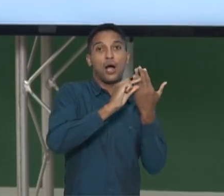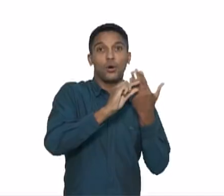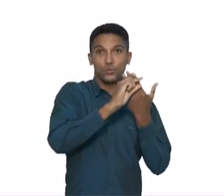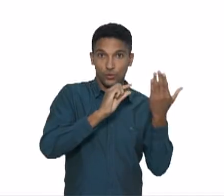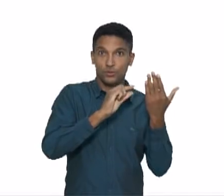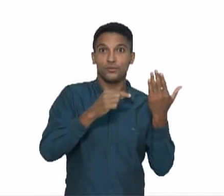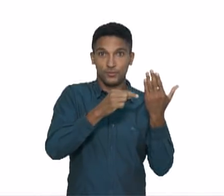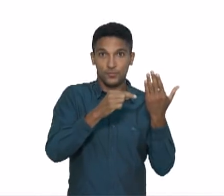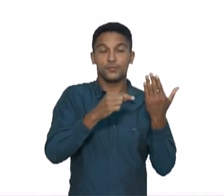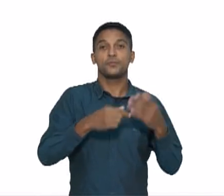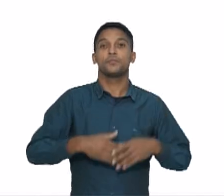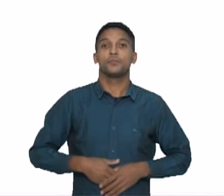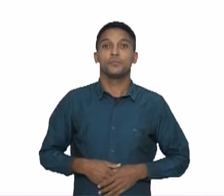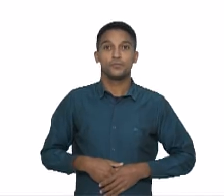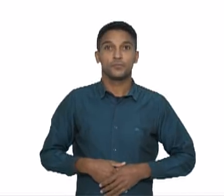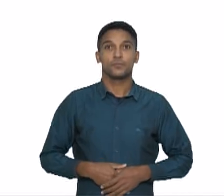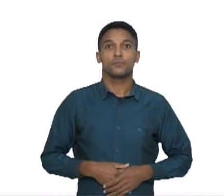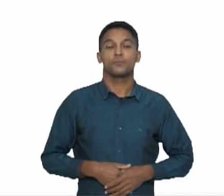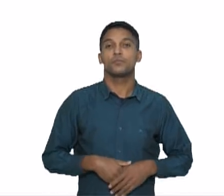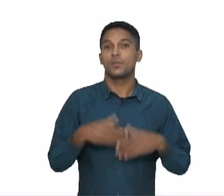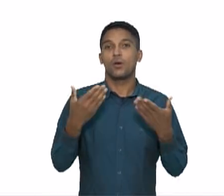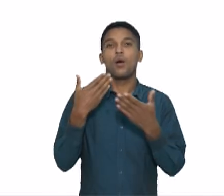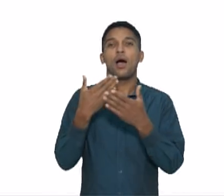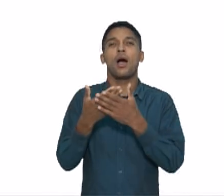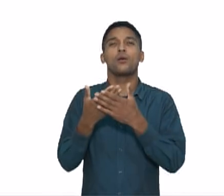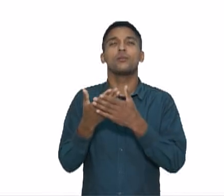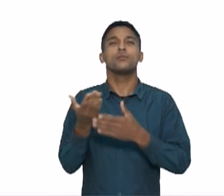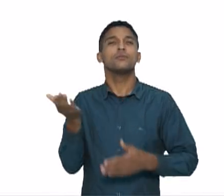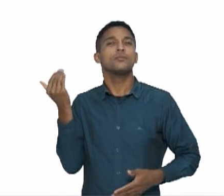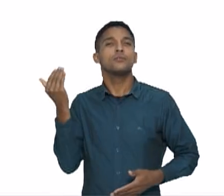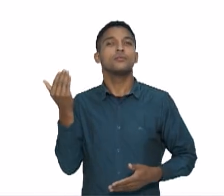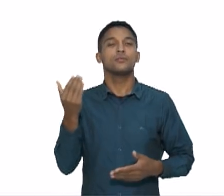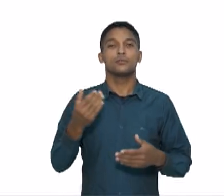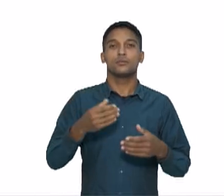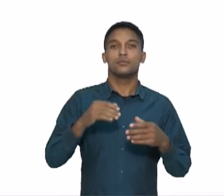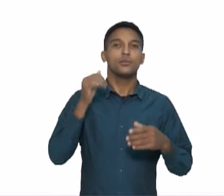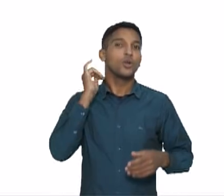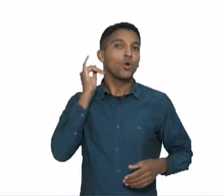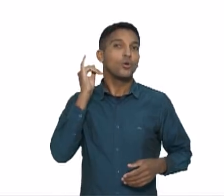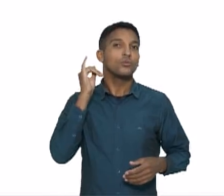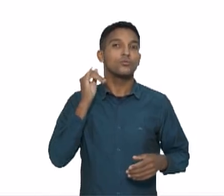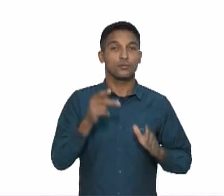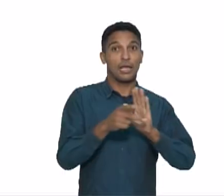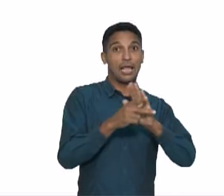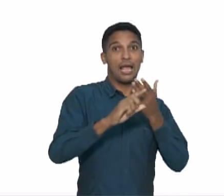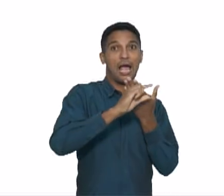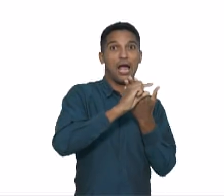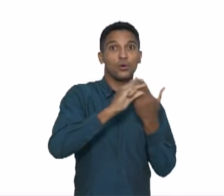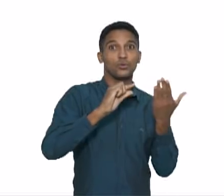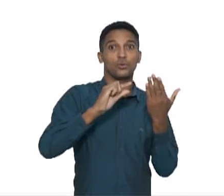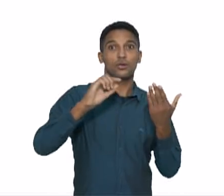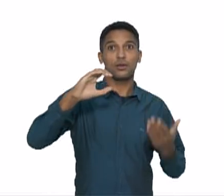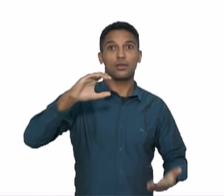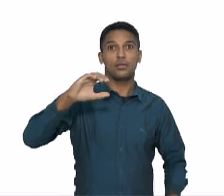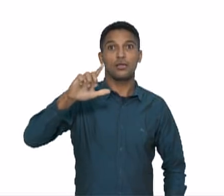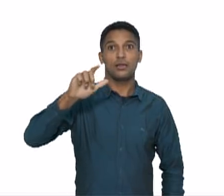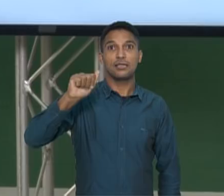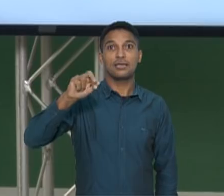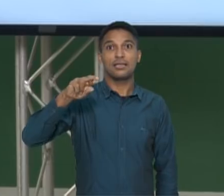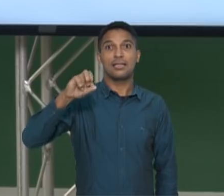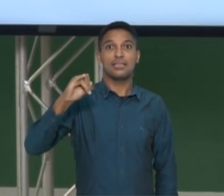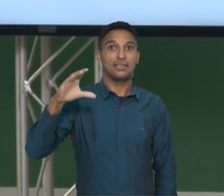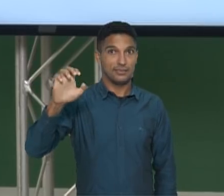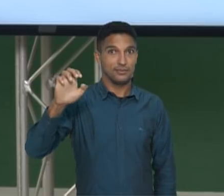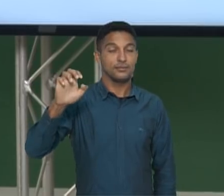aula anterior a gente já havia visto, né, o conto da Clarice. A gente vai retomar aí os elementos composicionais desse